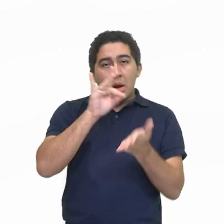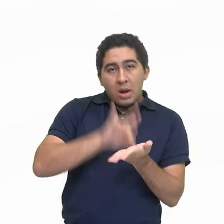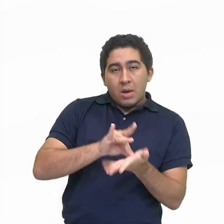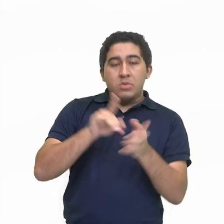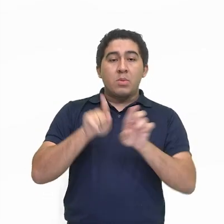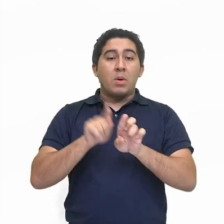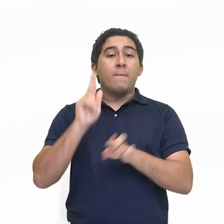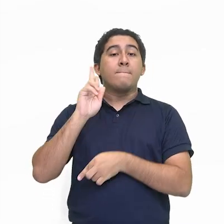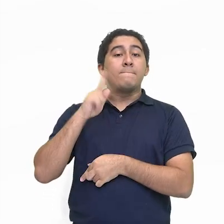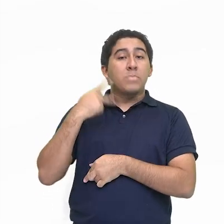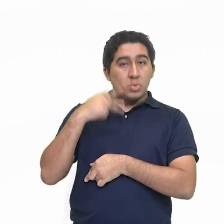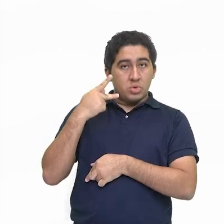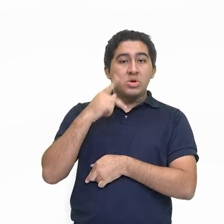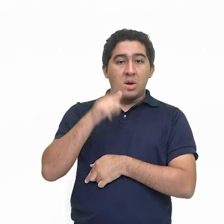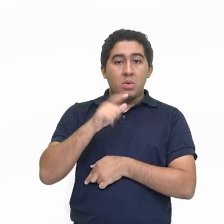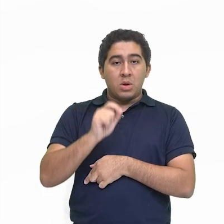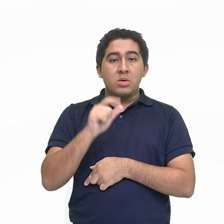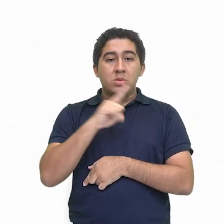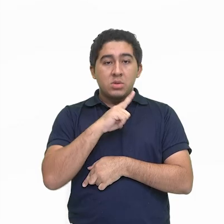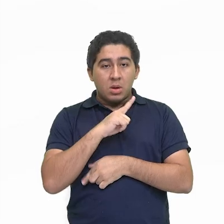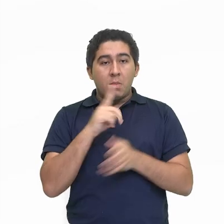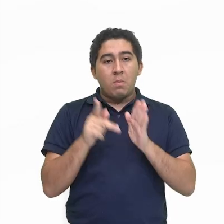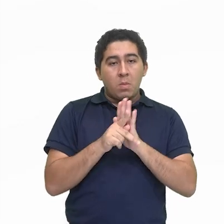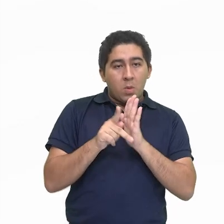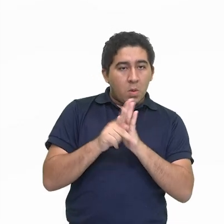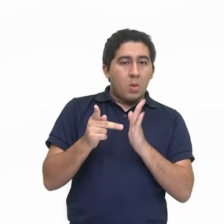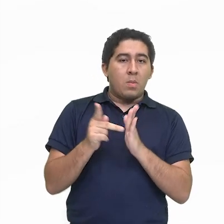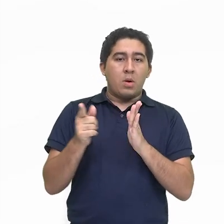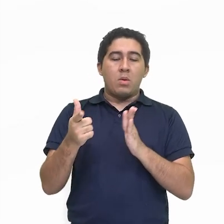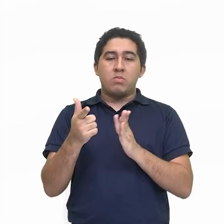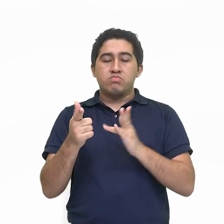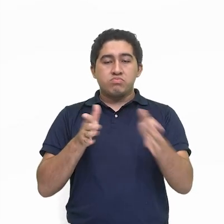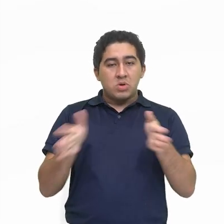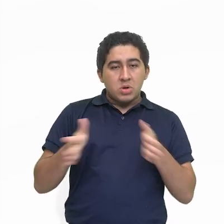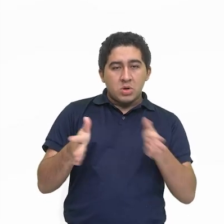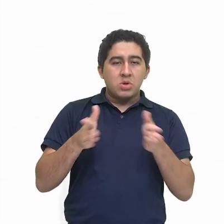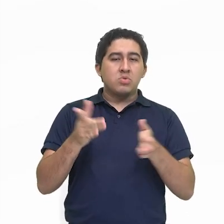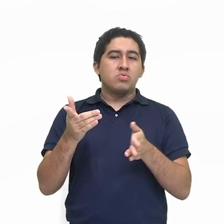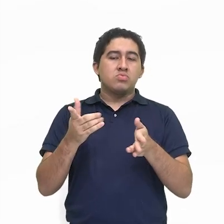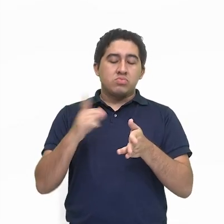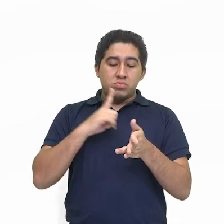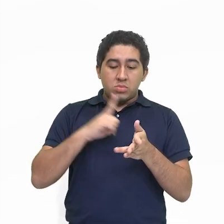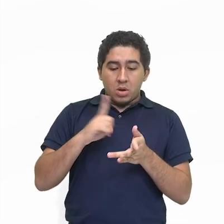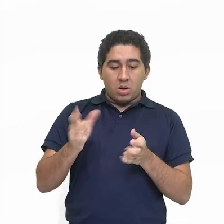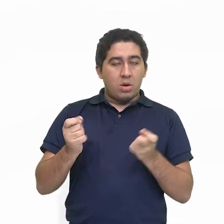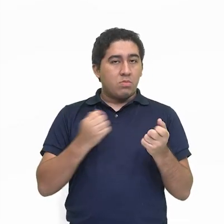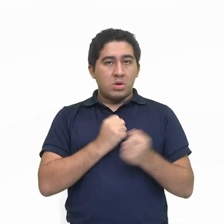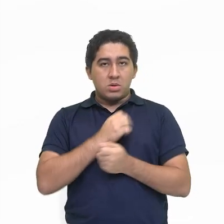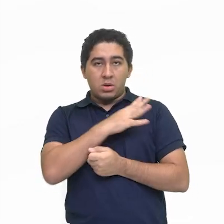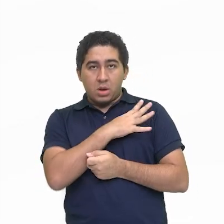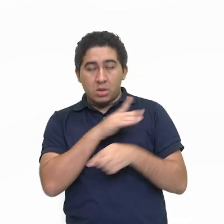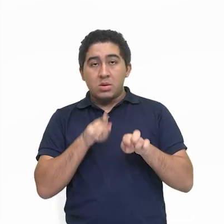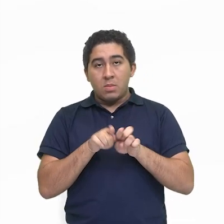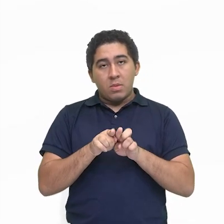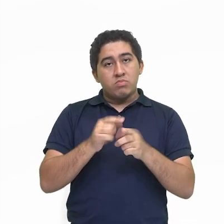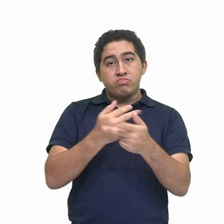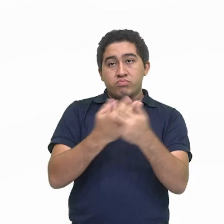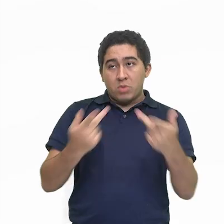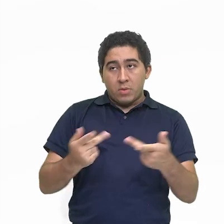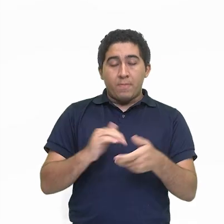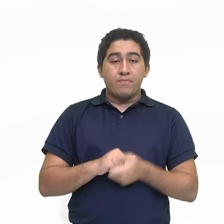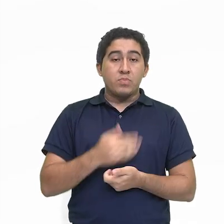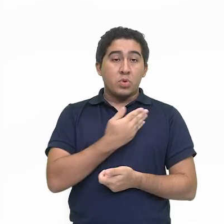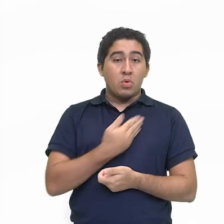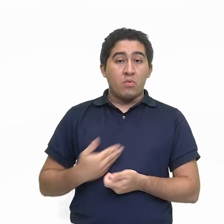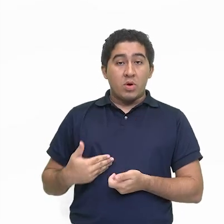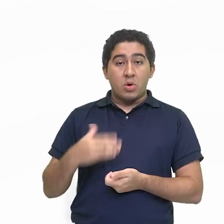Política também, né, com a importância da Constituição, ditadura civil militar e afins. O governo de Fernando Collor de Mello durou